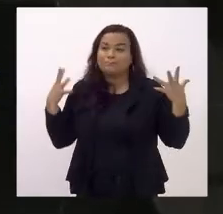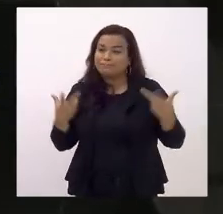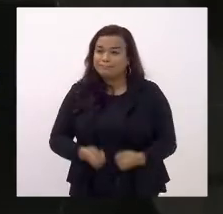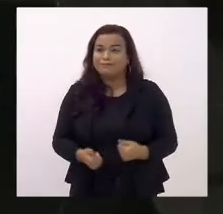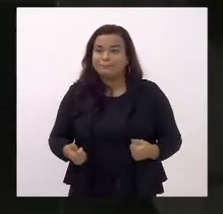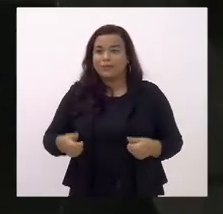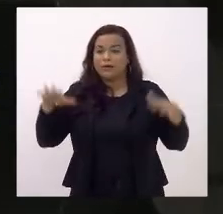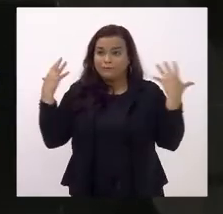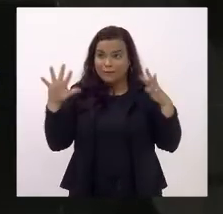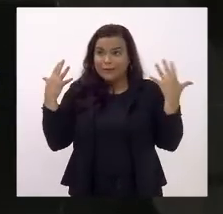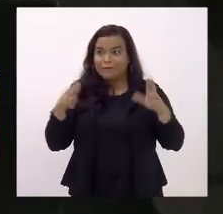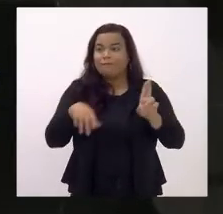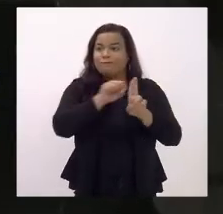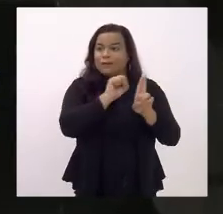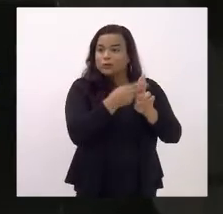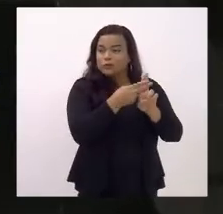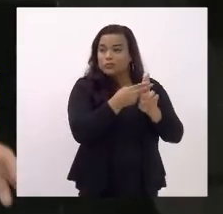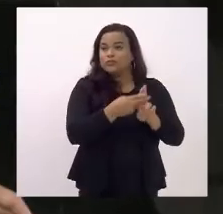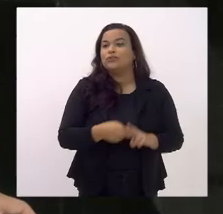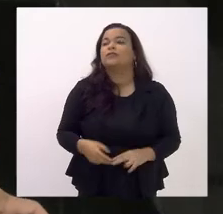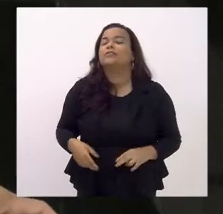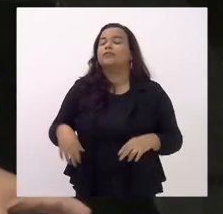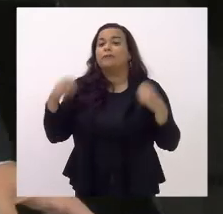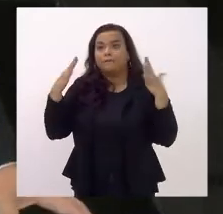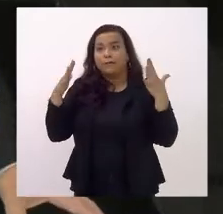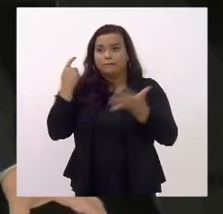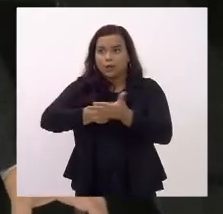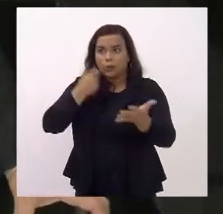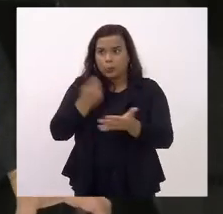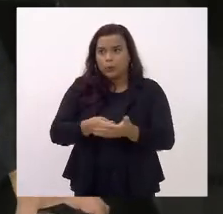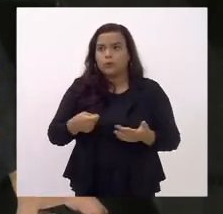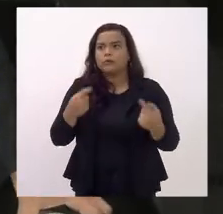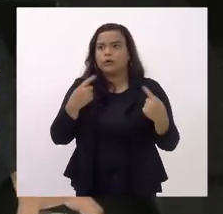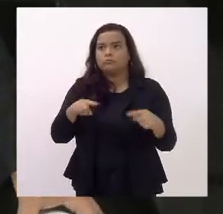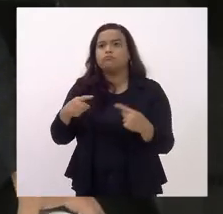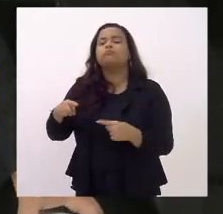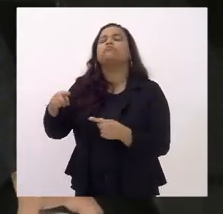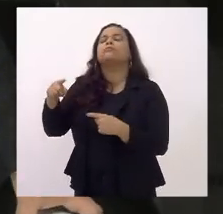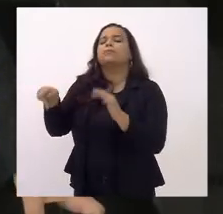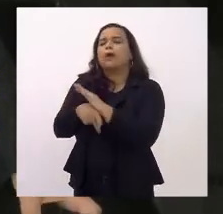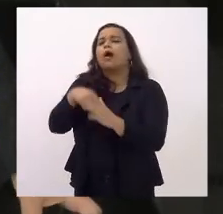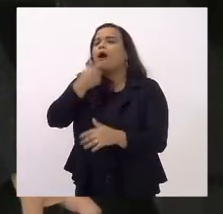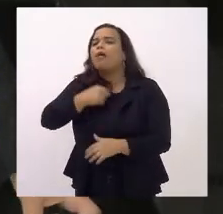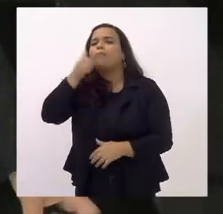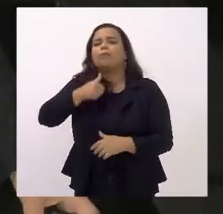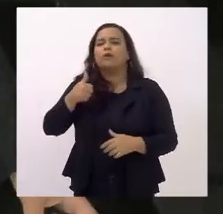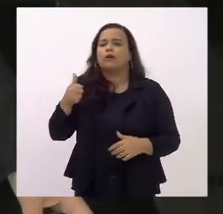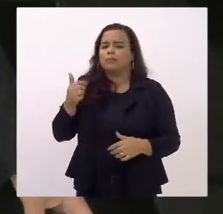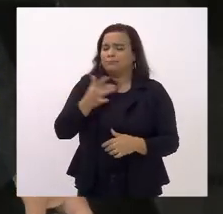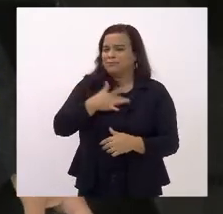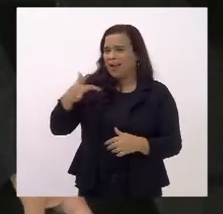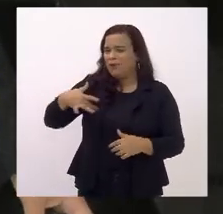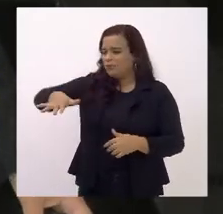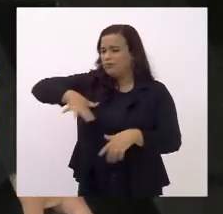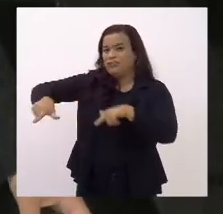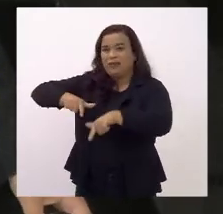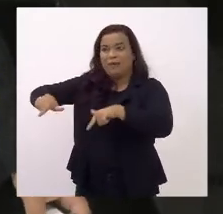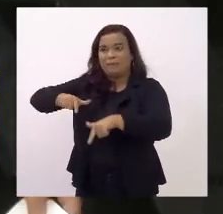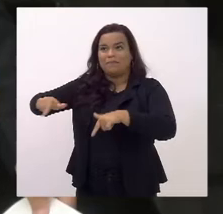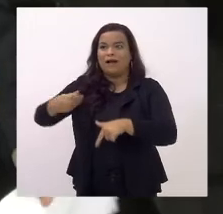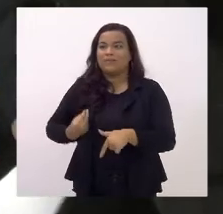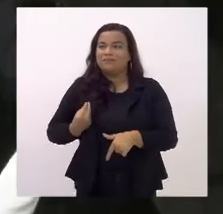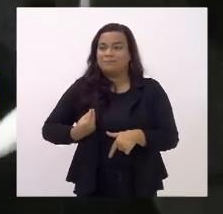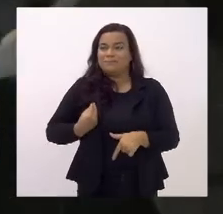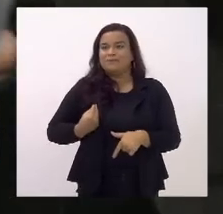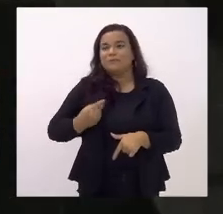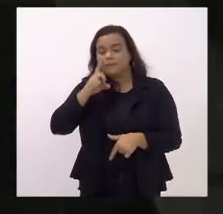proveitosa. Viva o Sistema Único de Saúde, viva a luta cotidiana de homens e mulheres que trabalham salvando vidas e colocando as suas próprias vidas em